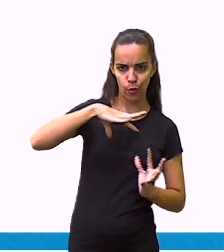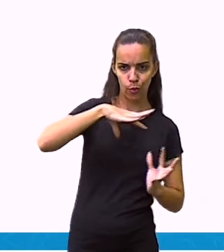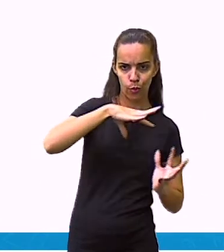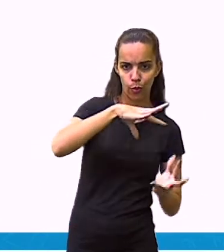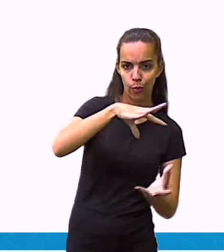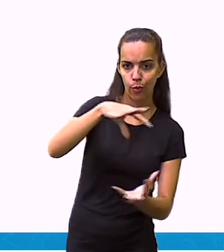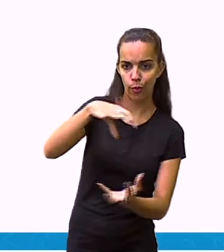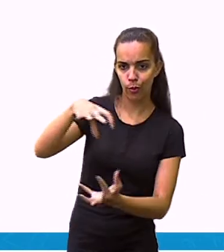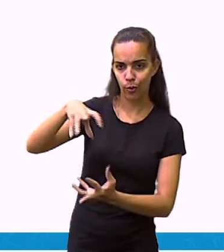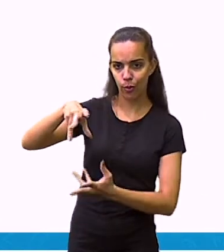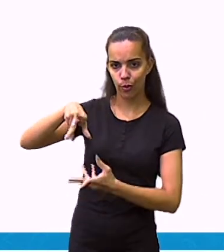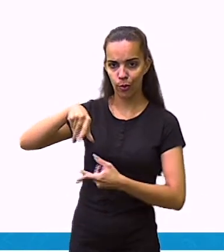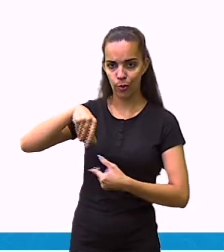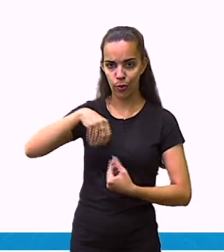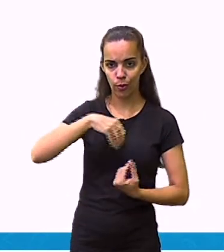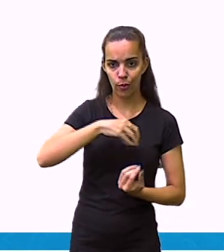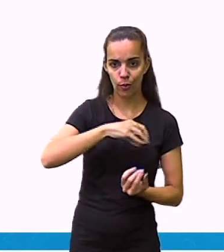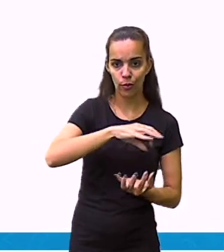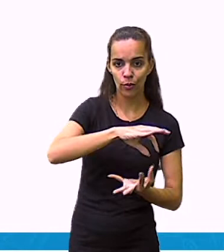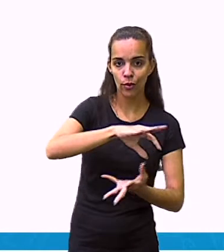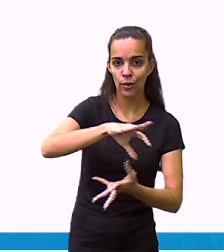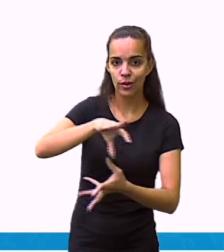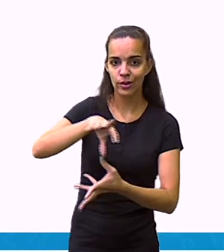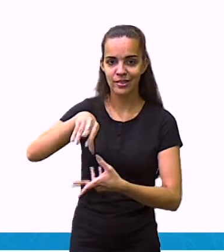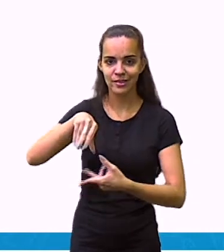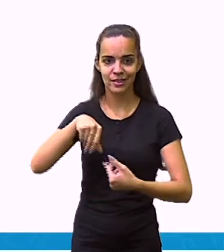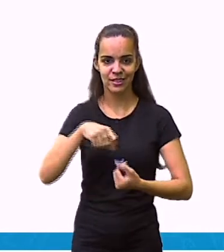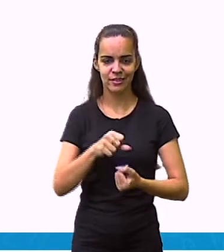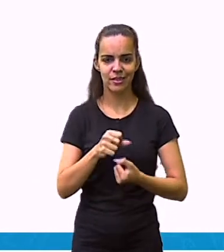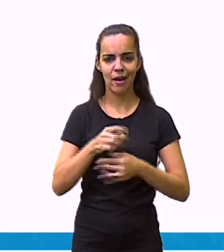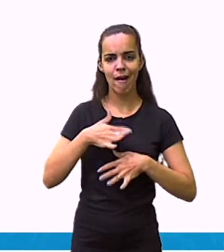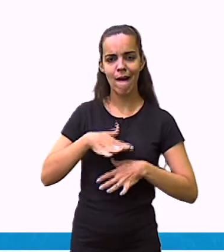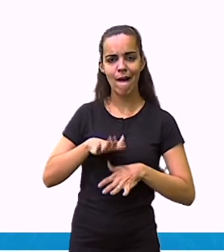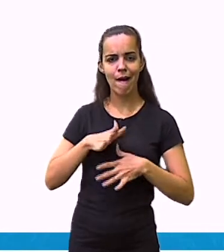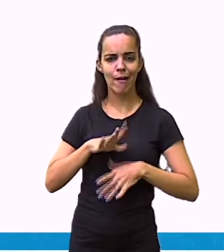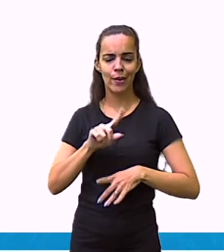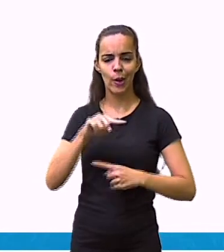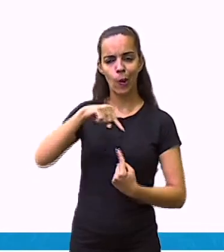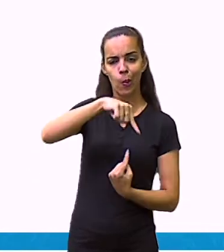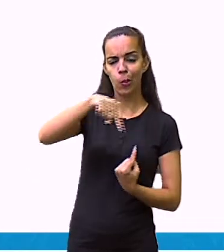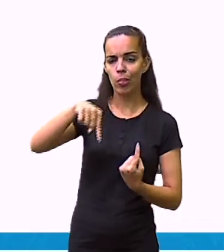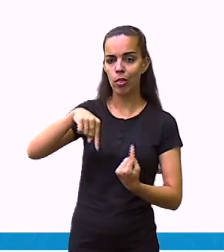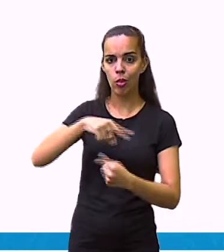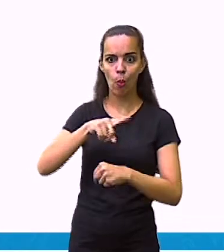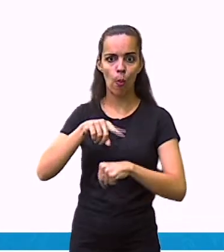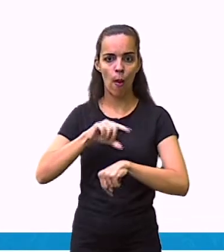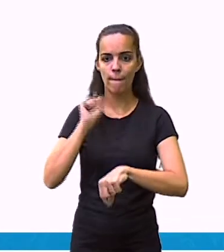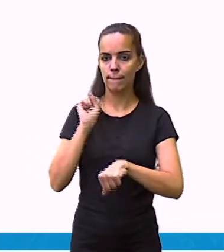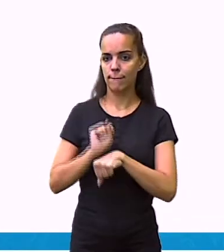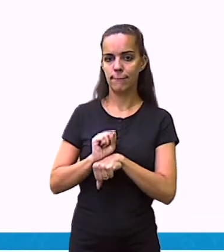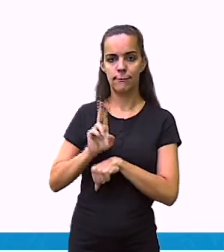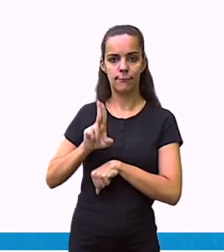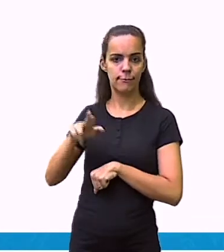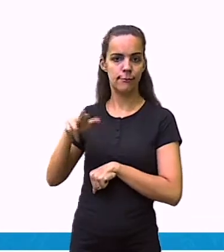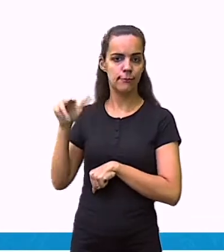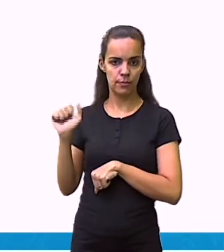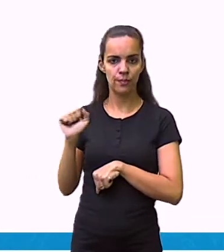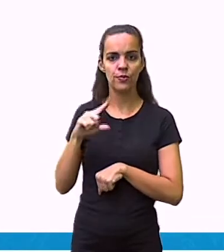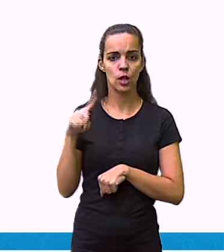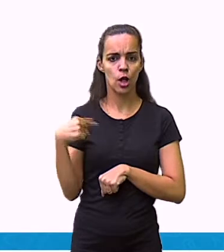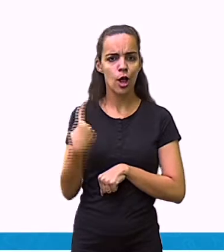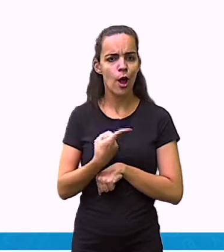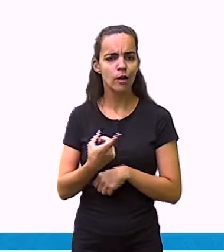nosso planeta, gira lentamente o tempo todo. Isso mesmo, mas nós